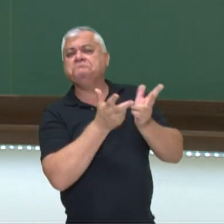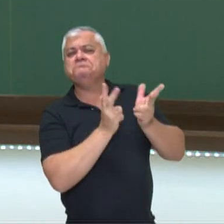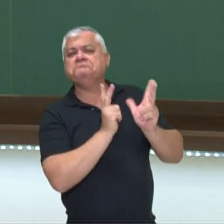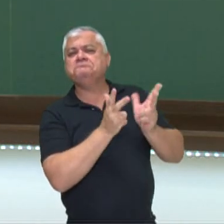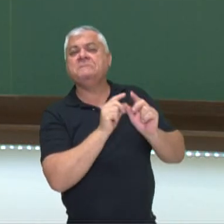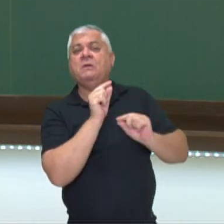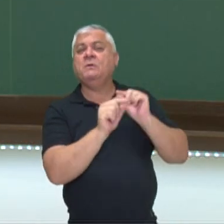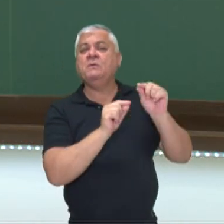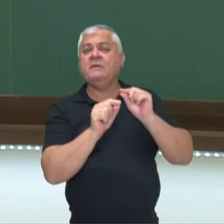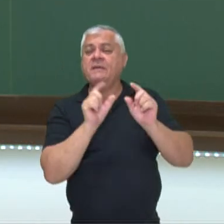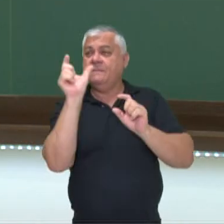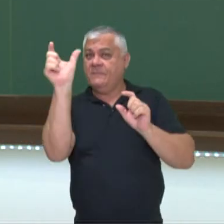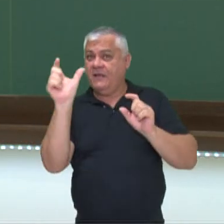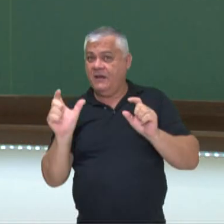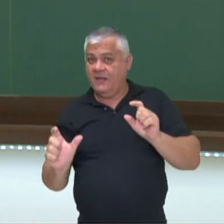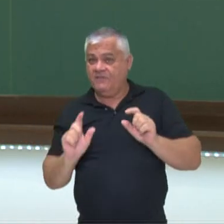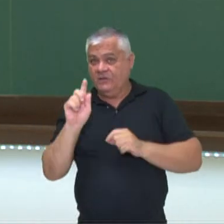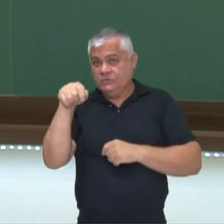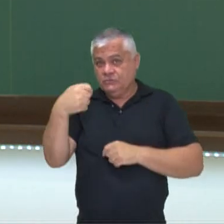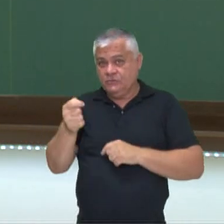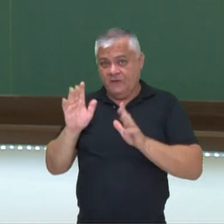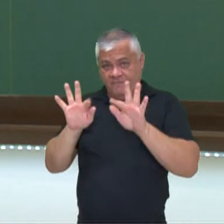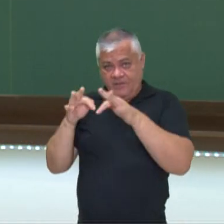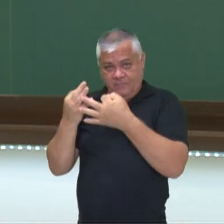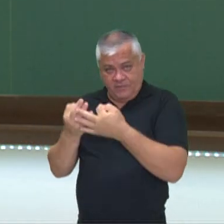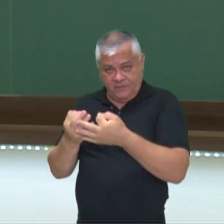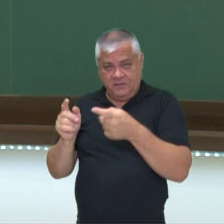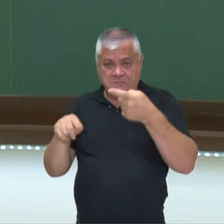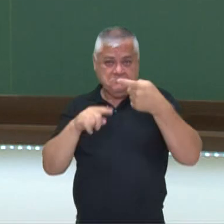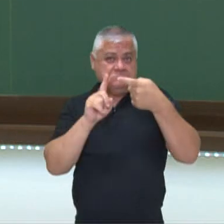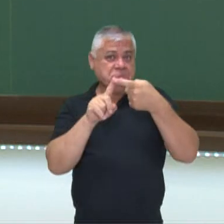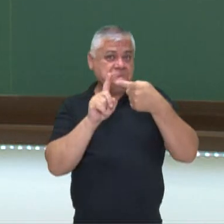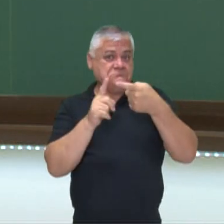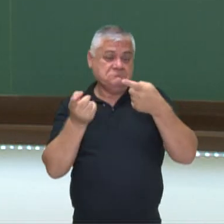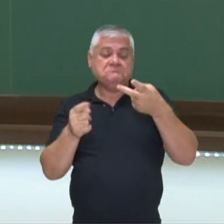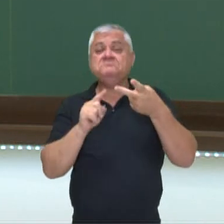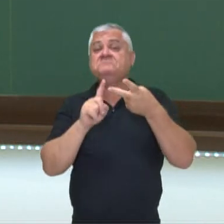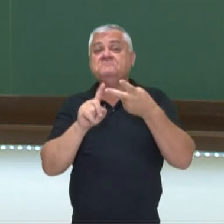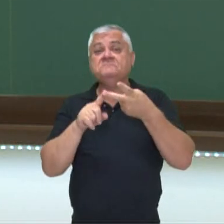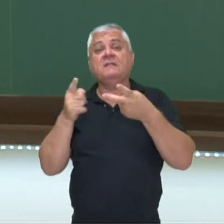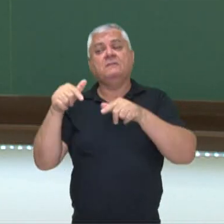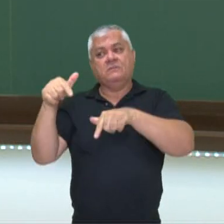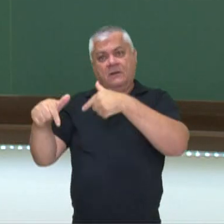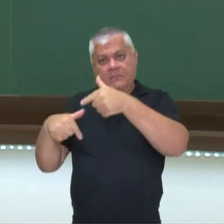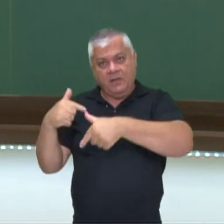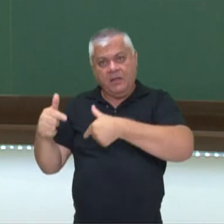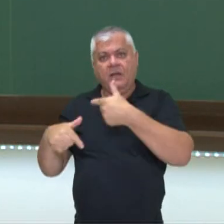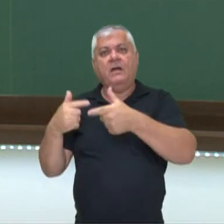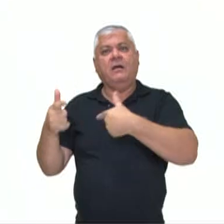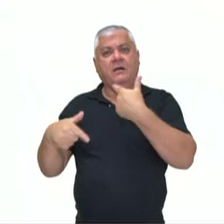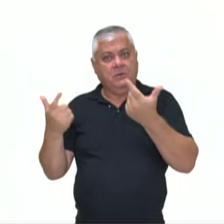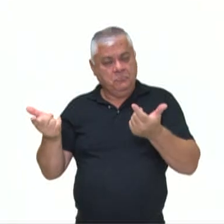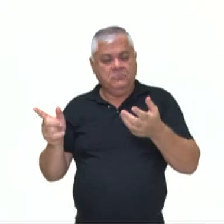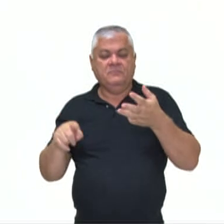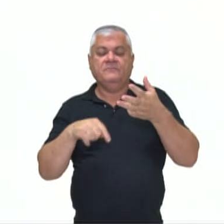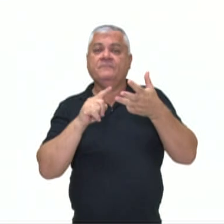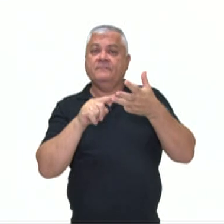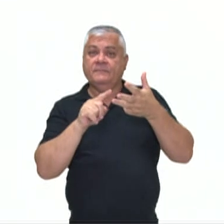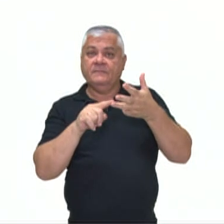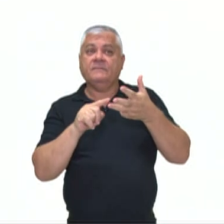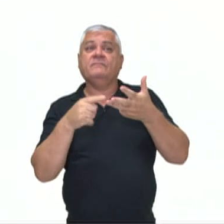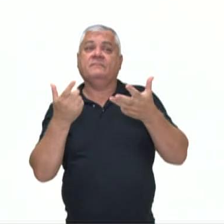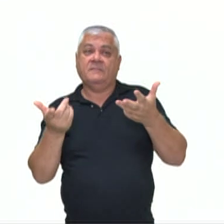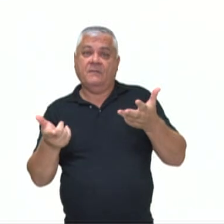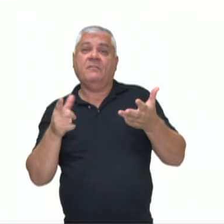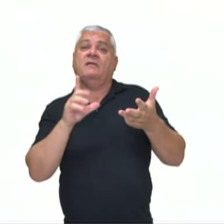essas palavras, como falamos sobre a família, não falamos sobre a família, sobre o trabalho, muitas vezes, amistad,